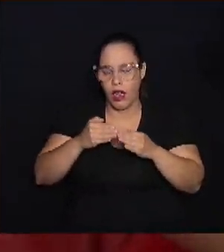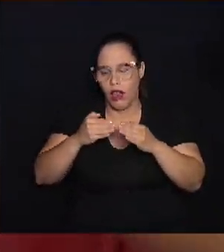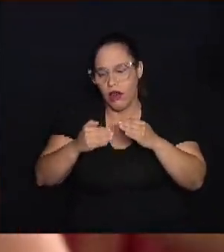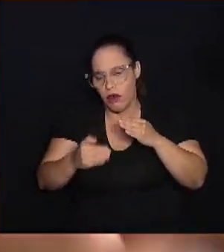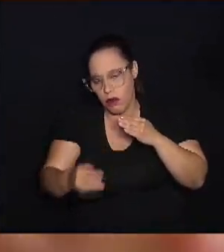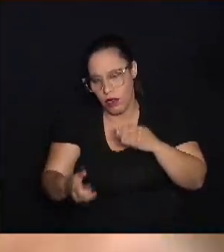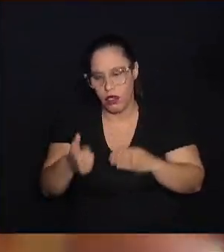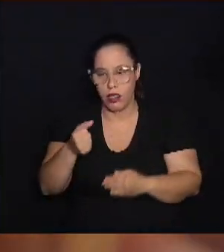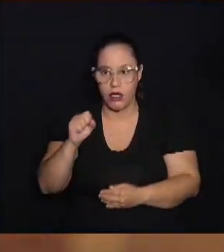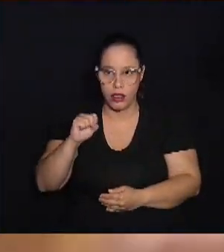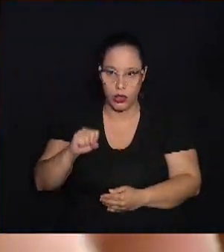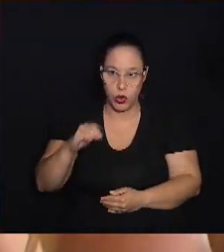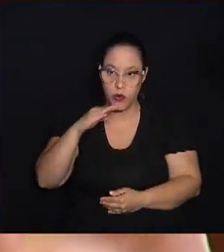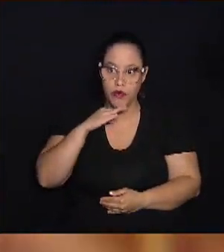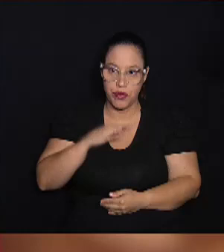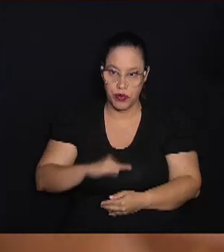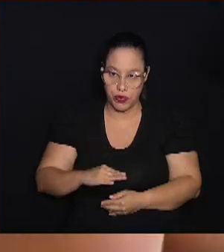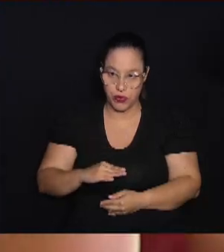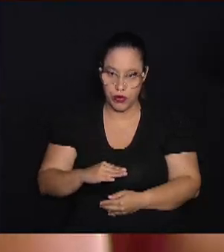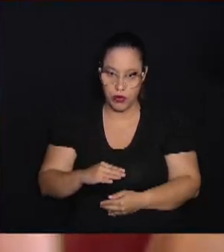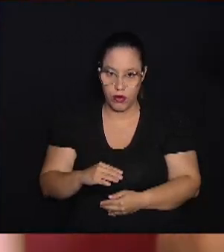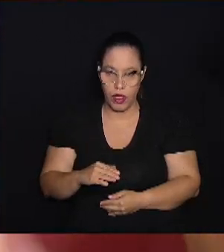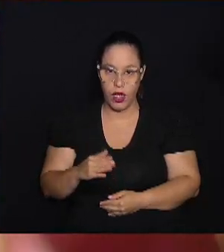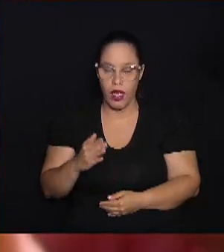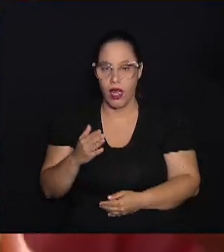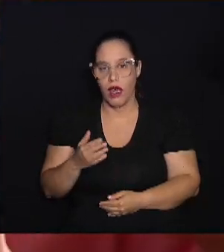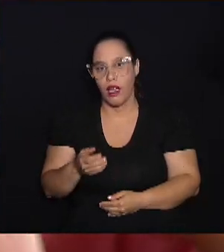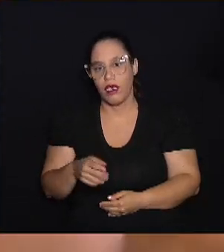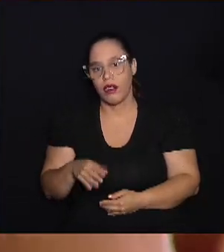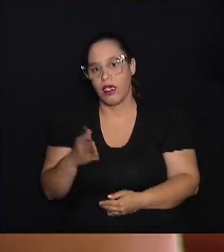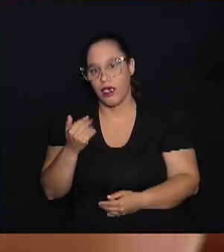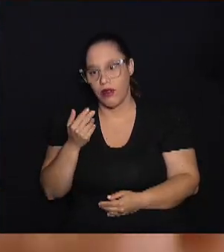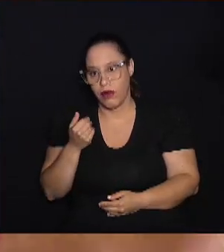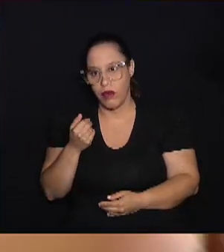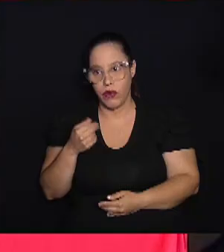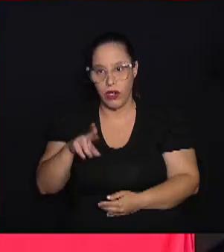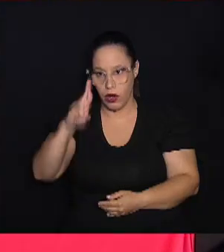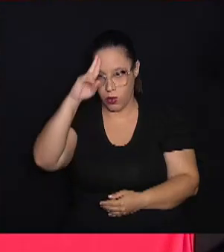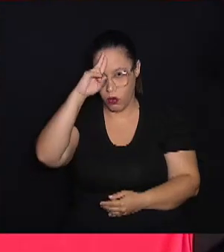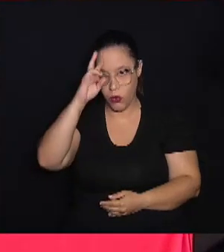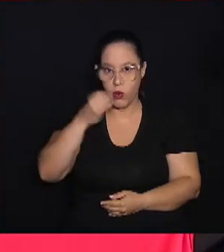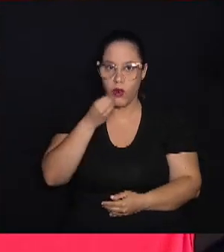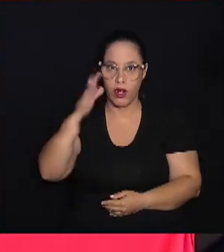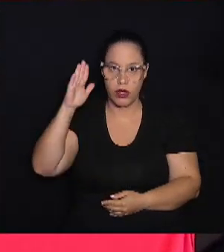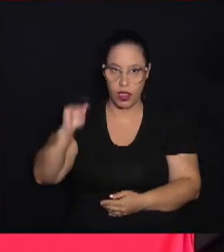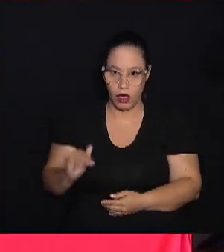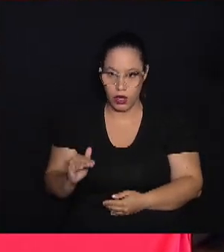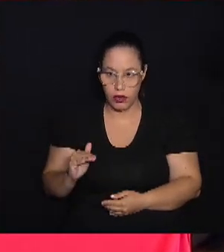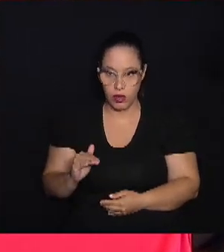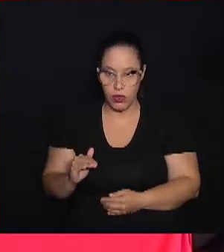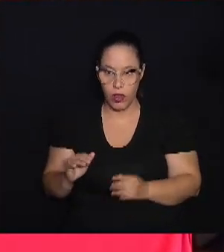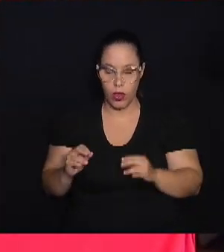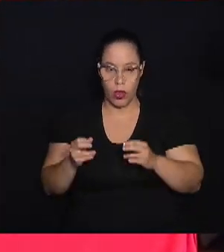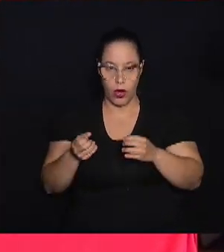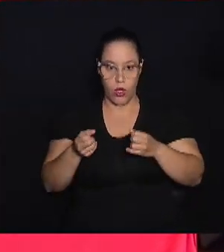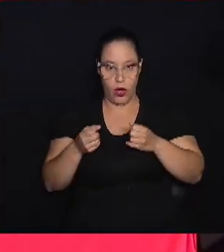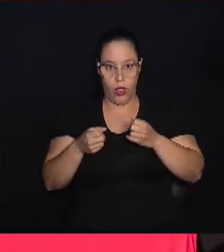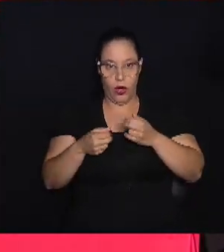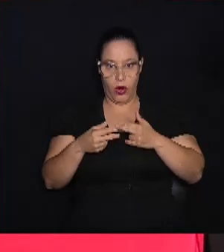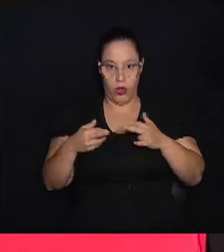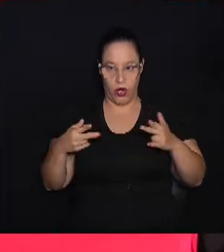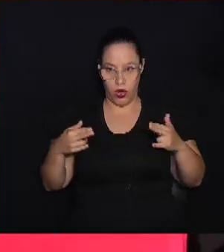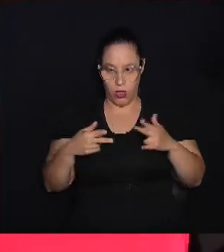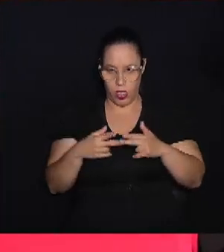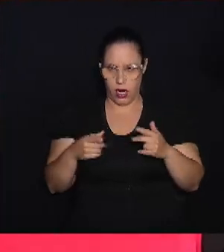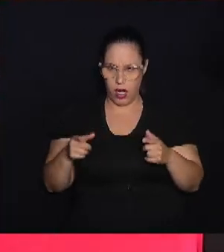manhã, almoço e lanche da tarde. Tio Pingo, qualquer pessoa pode participar ou só sócios aqui